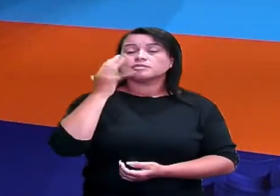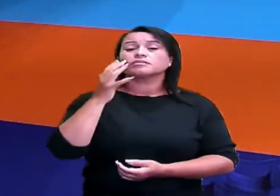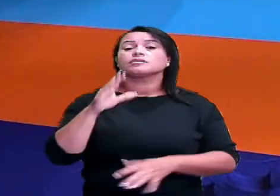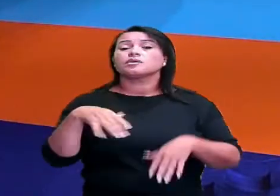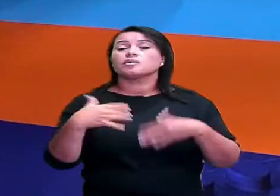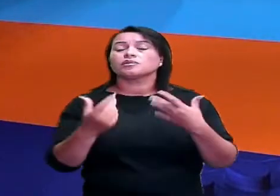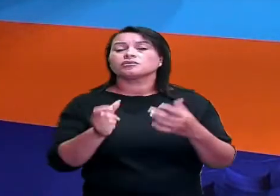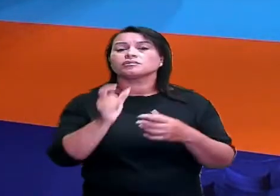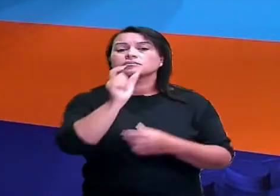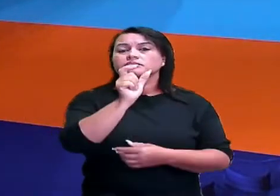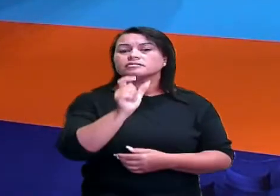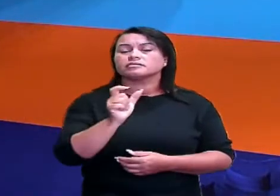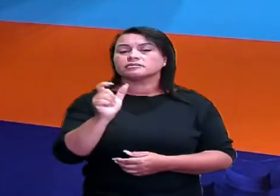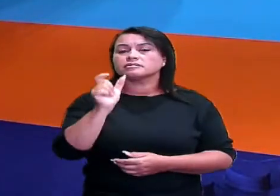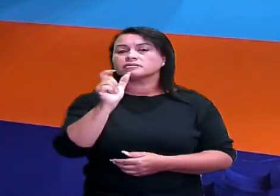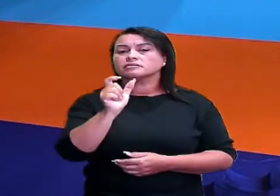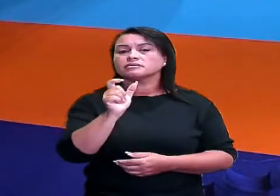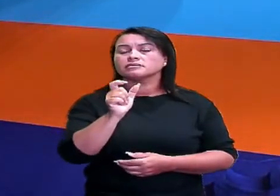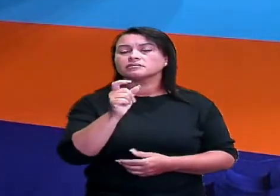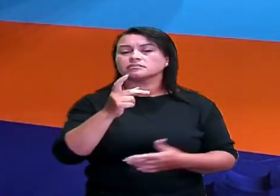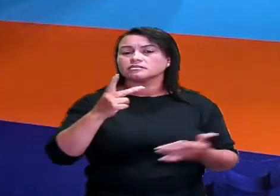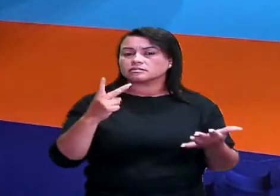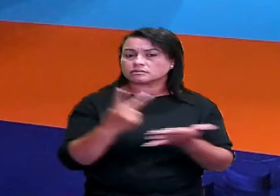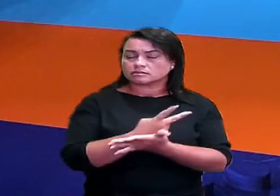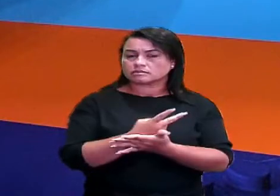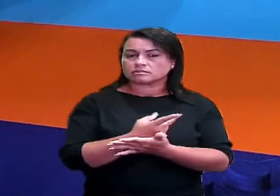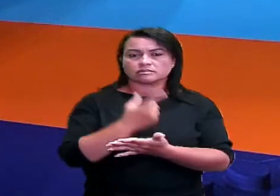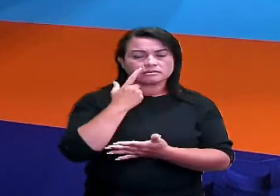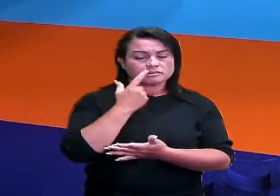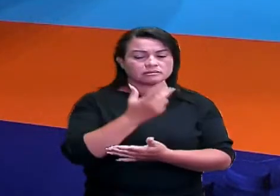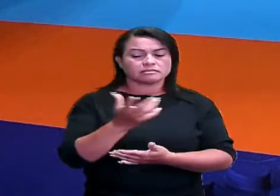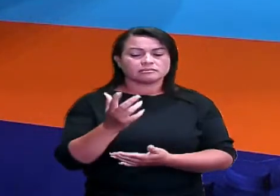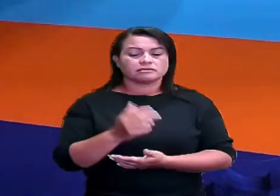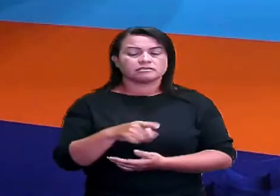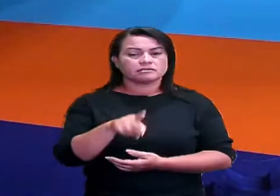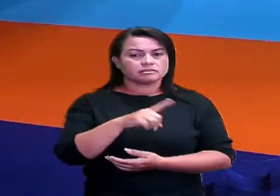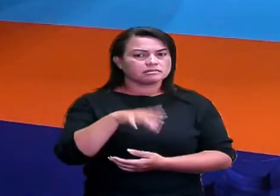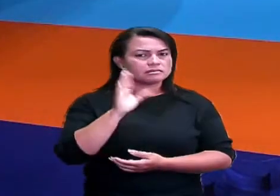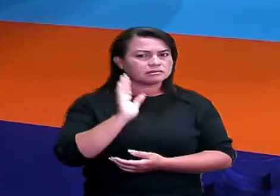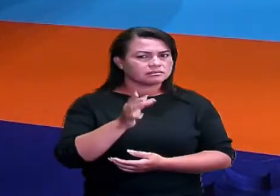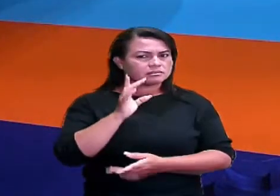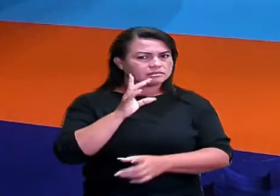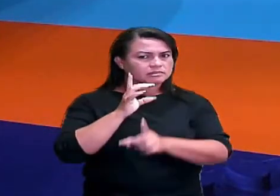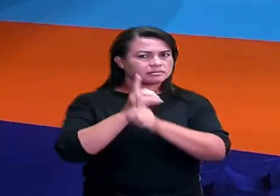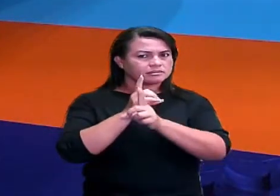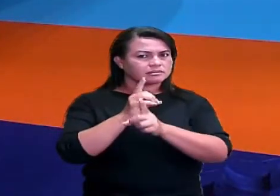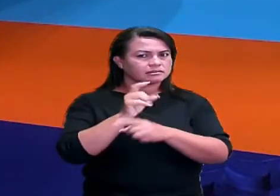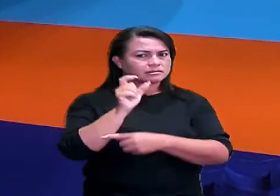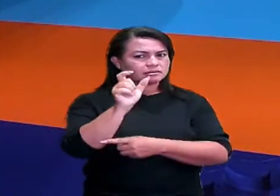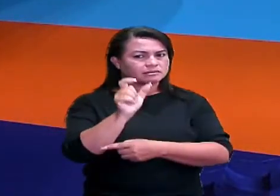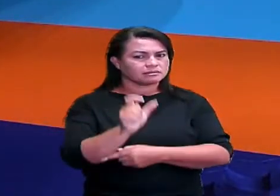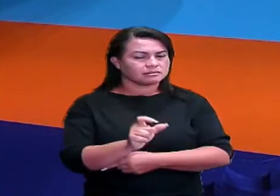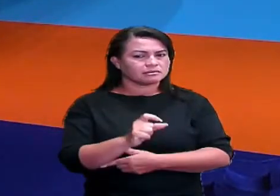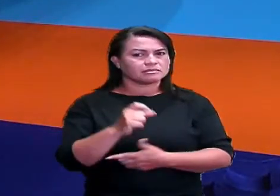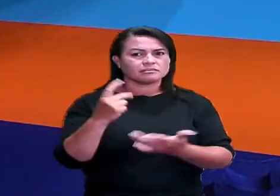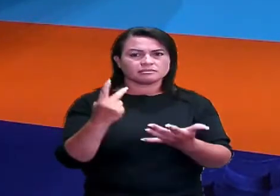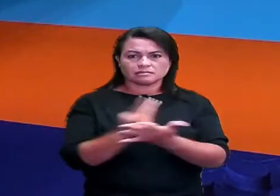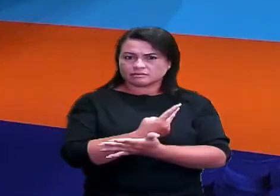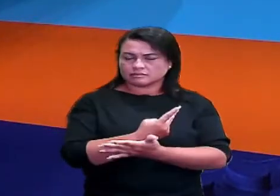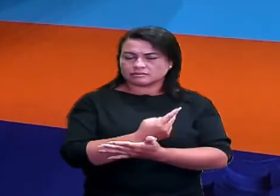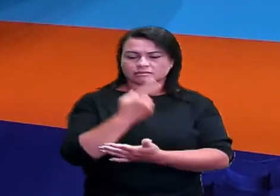são as palavras que estão escritas com erro. Vamos lá? Você já descobriu aí quais são as palavras que estão escritas com